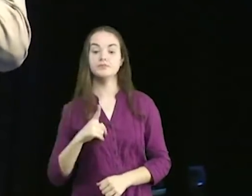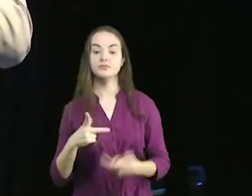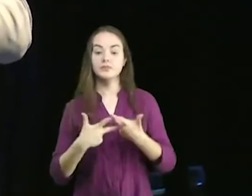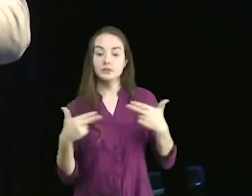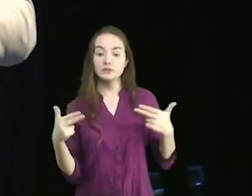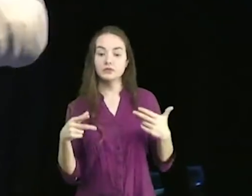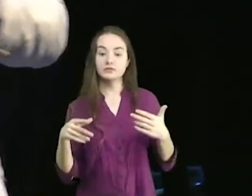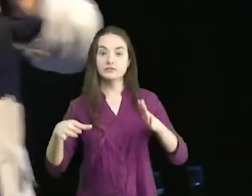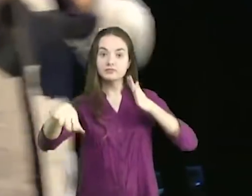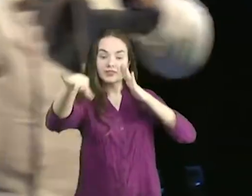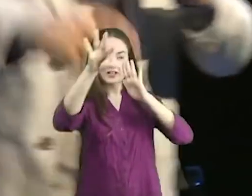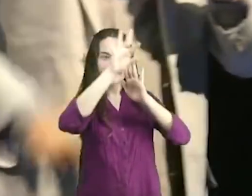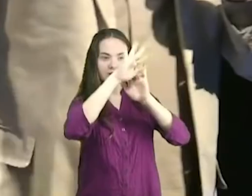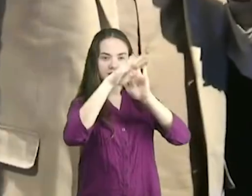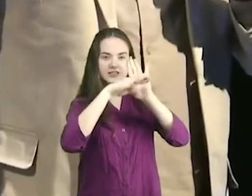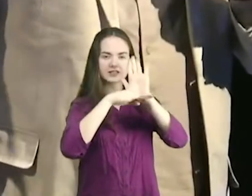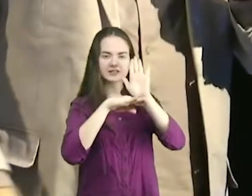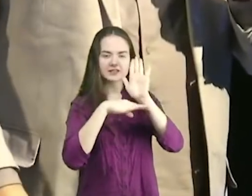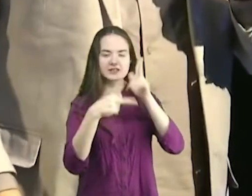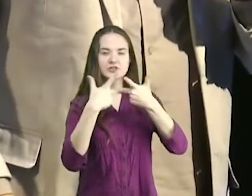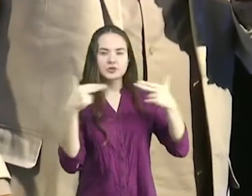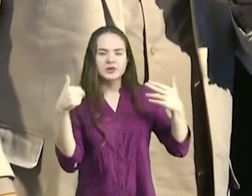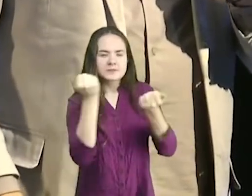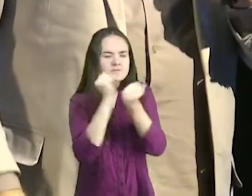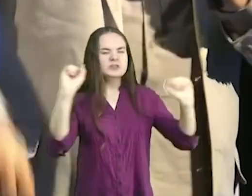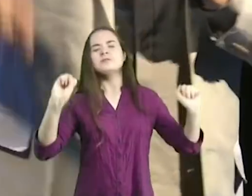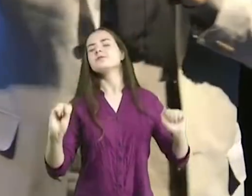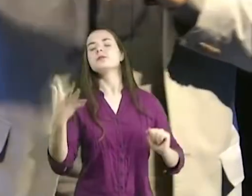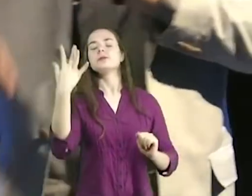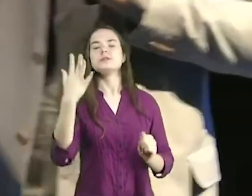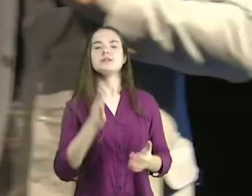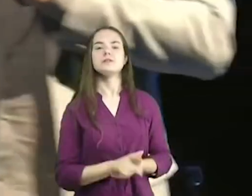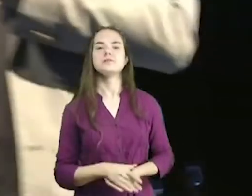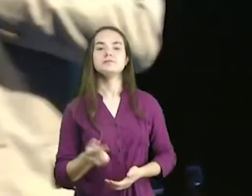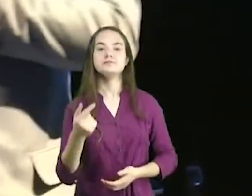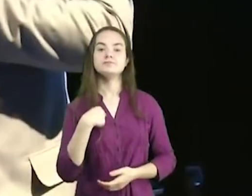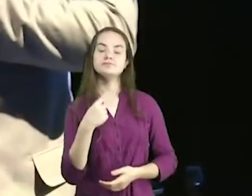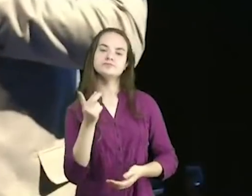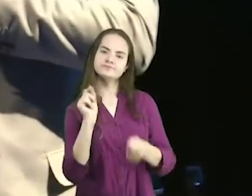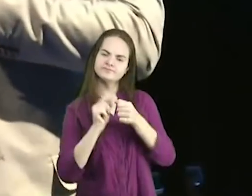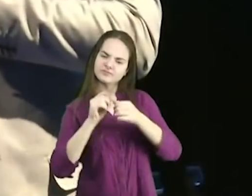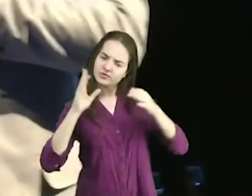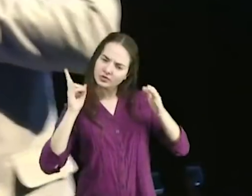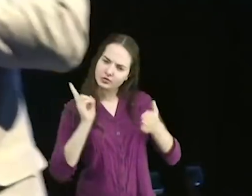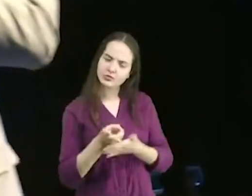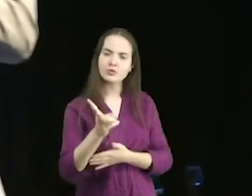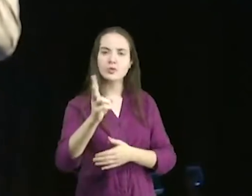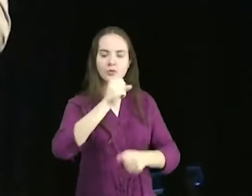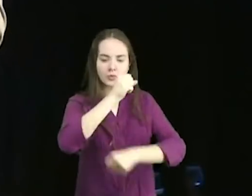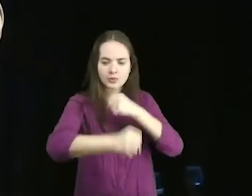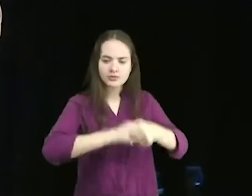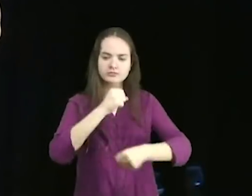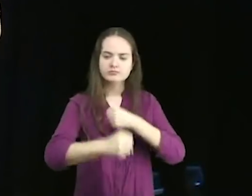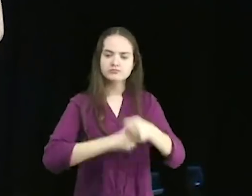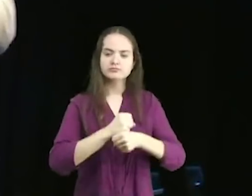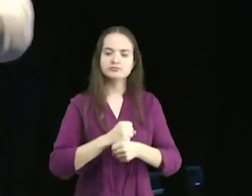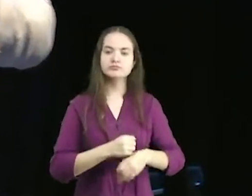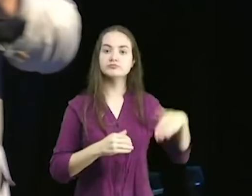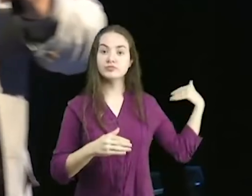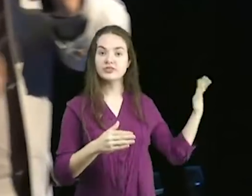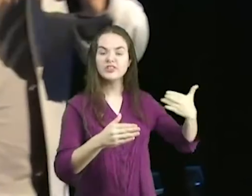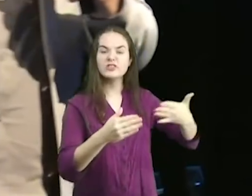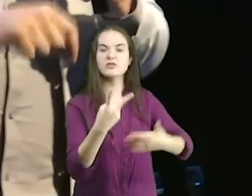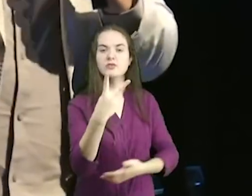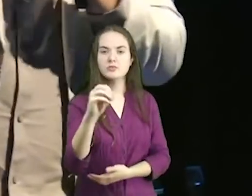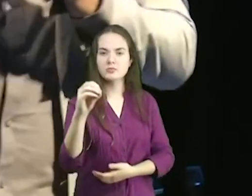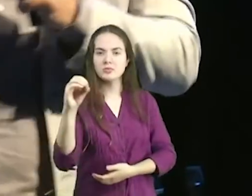Chama lista de impossíveis. A gente faz isso todo ano, eu tenho feito isso desde 2006.